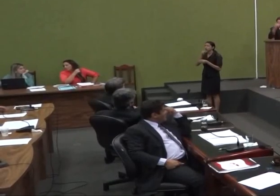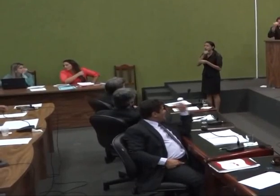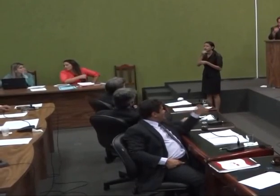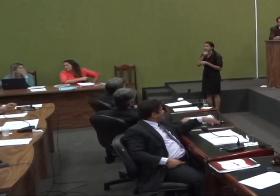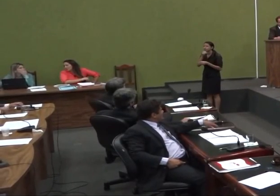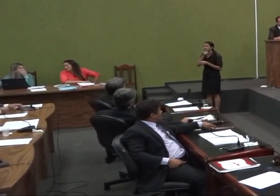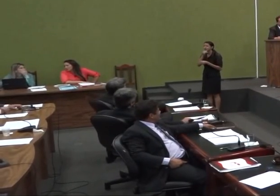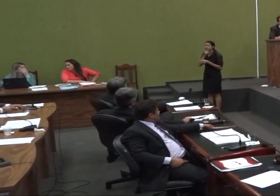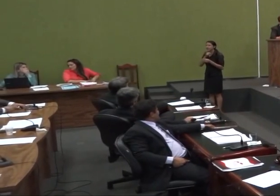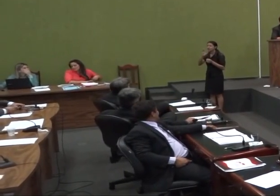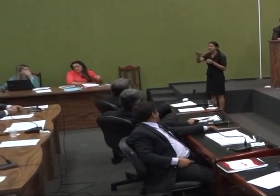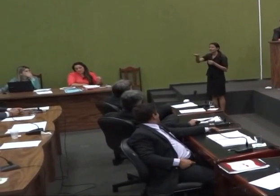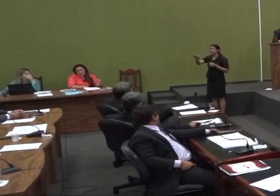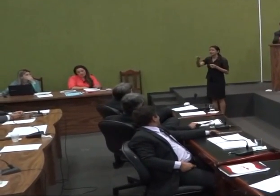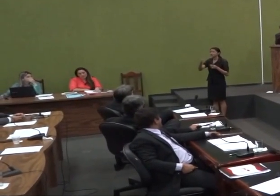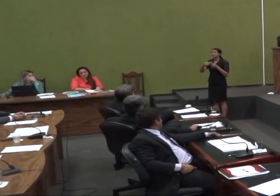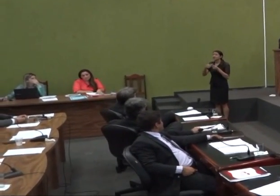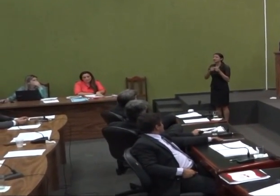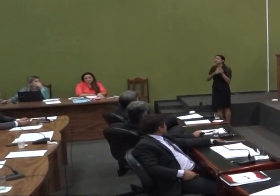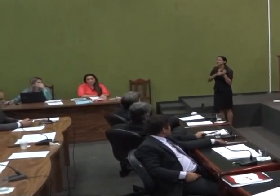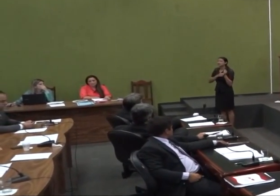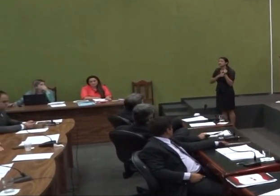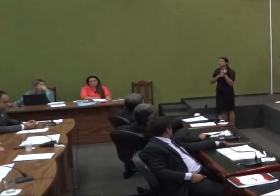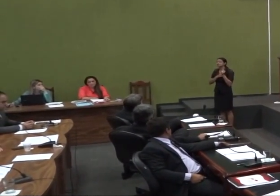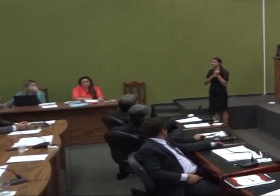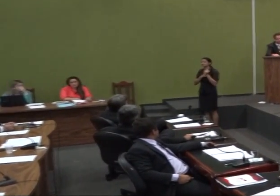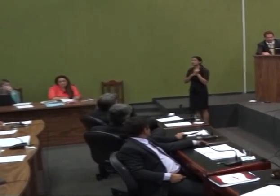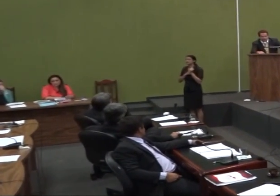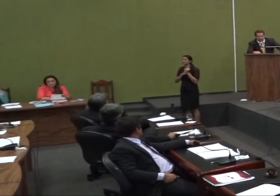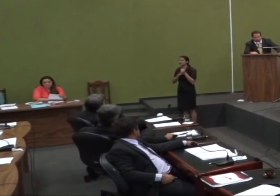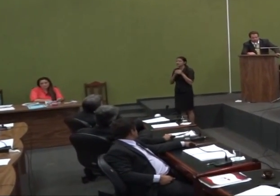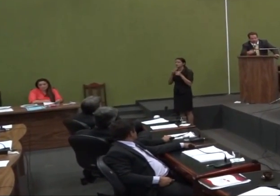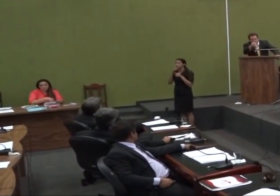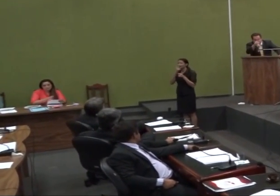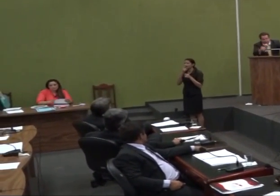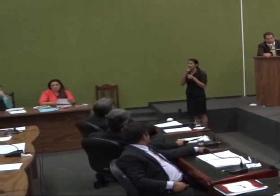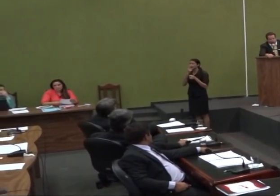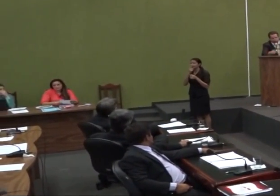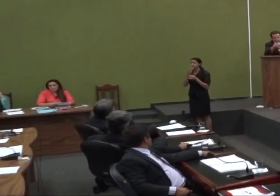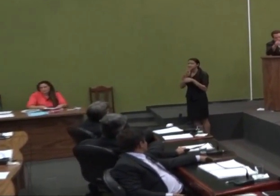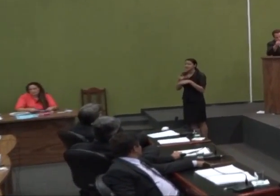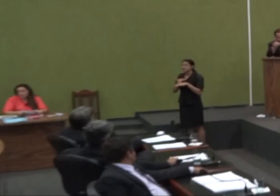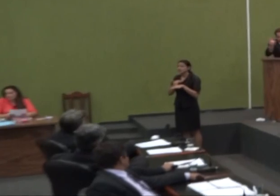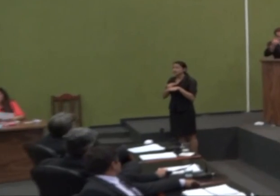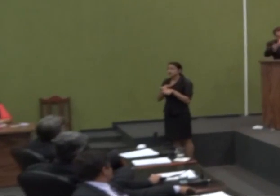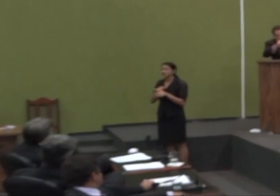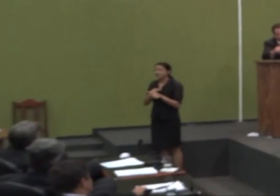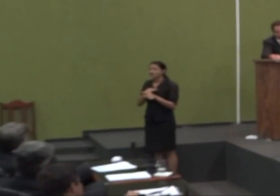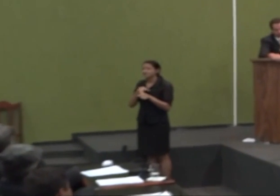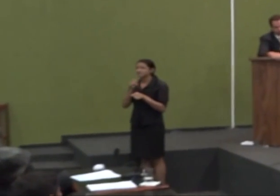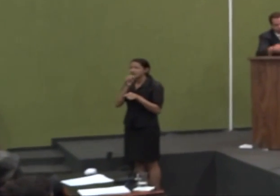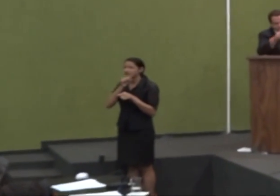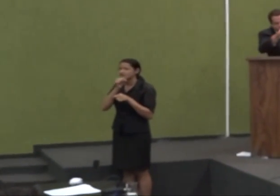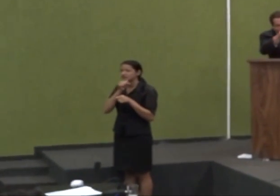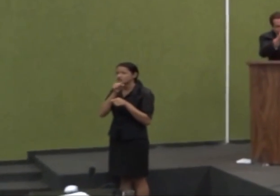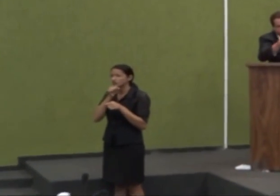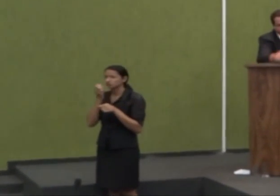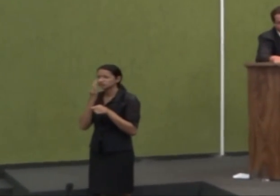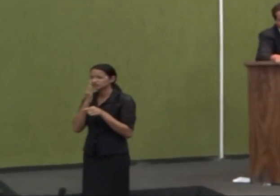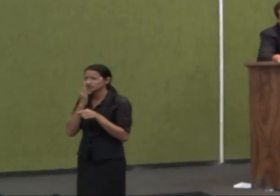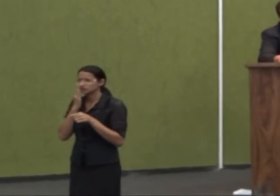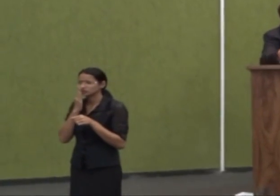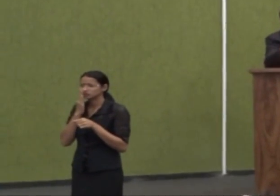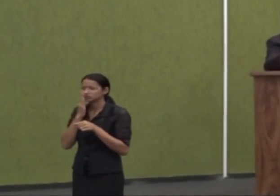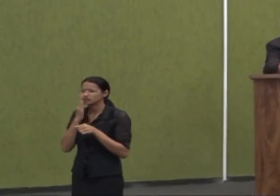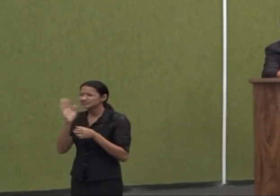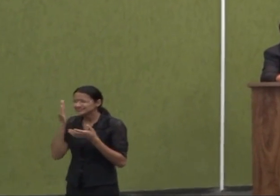Eu não vou usar isso fora Isso é falta de respeito na sua tarefa Falei aí, você me procura esse dia E você é muito amigo